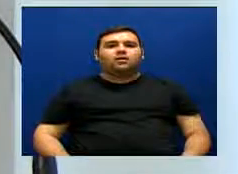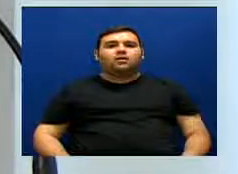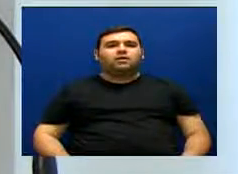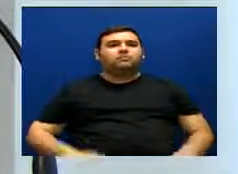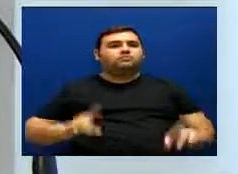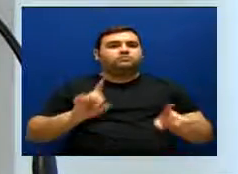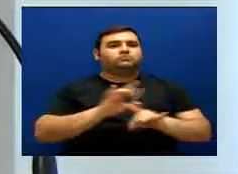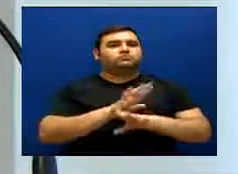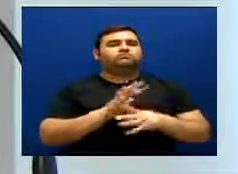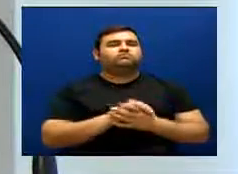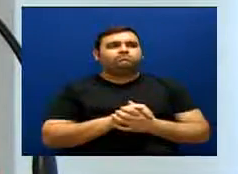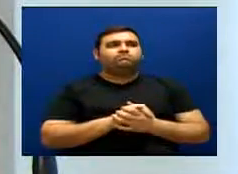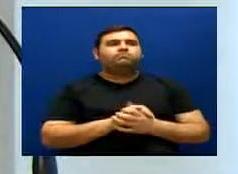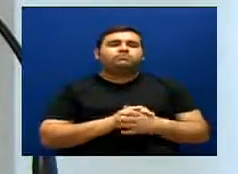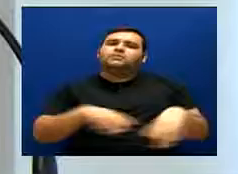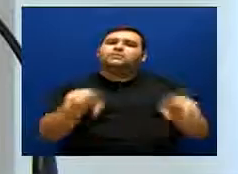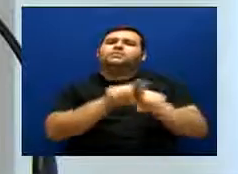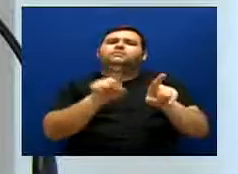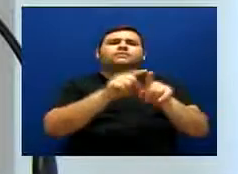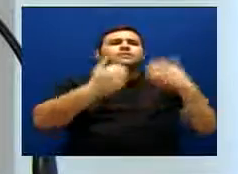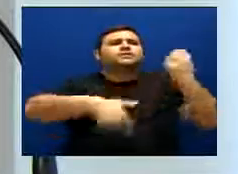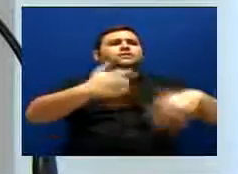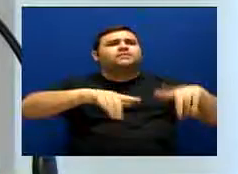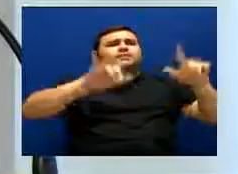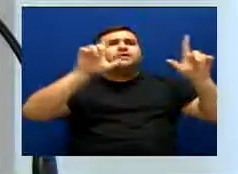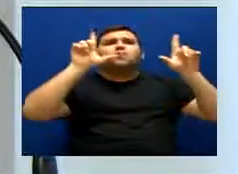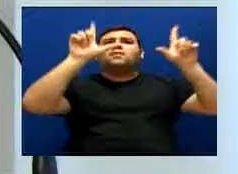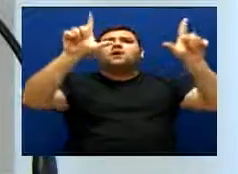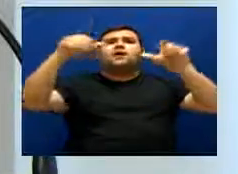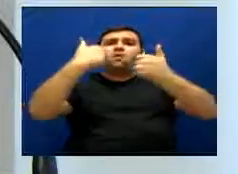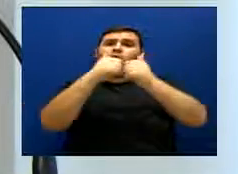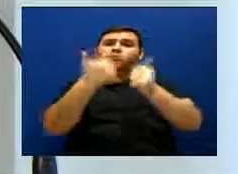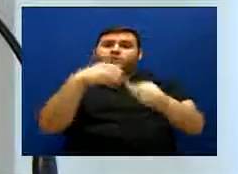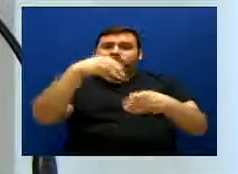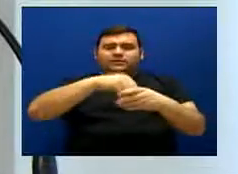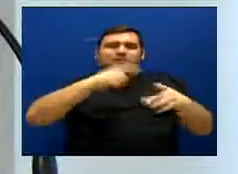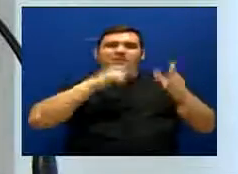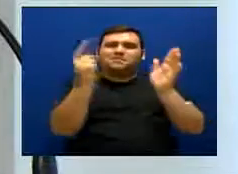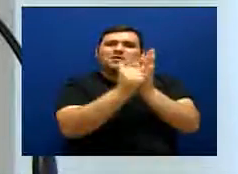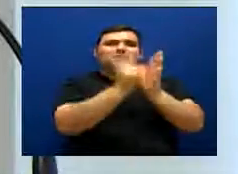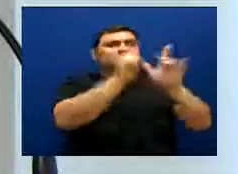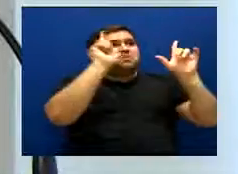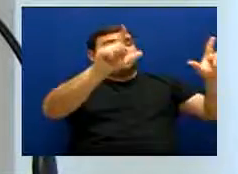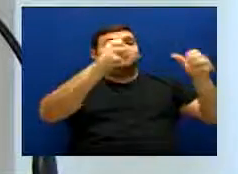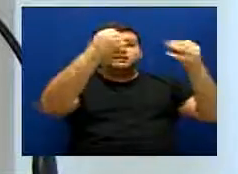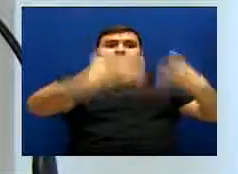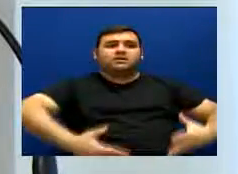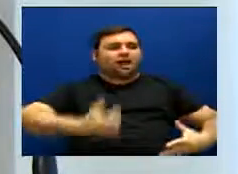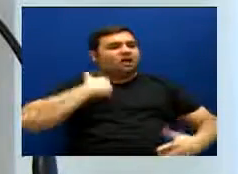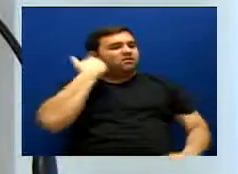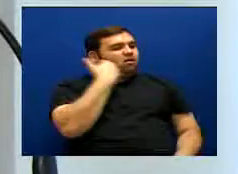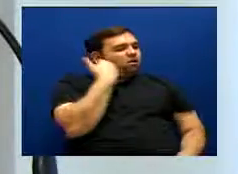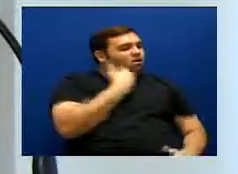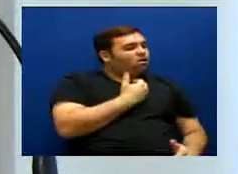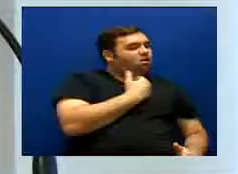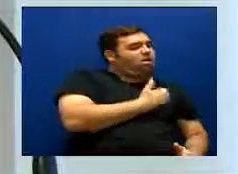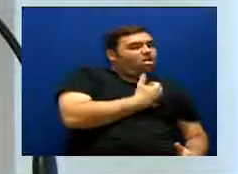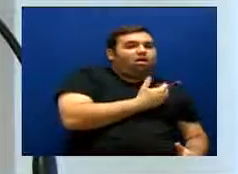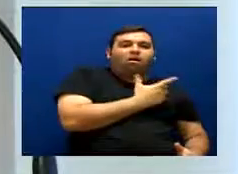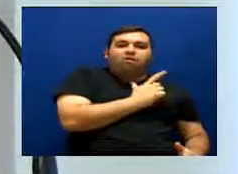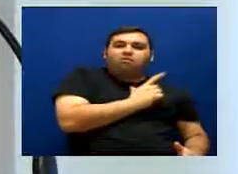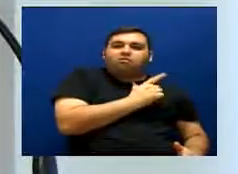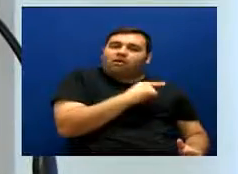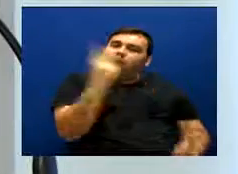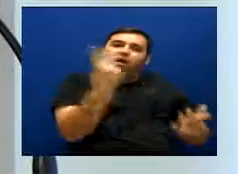Encerrou. As campanhas educativas, então, com cartaz dentro dos ônibus, assédio sexual é crime e as pessoas têm que saber disso, que elas